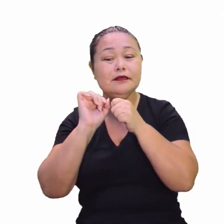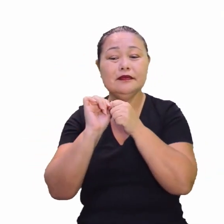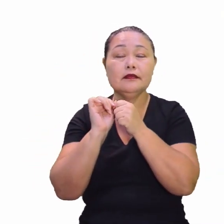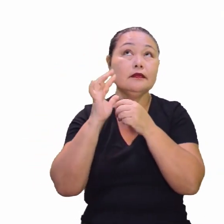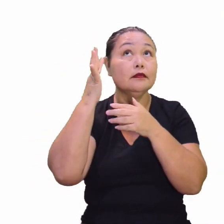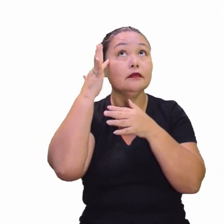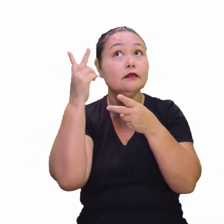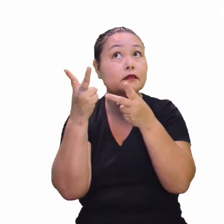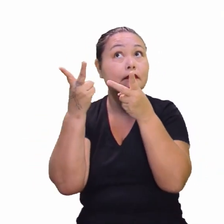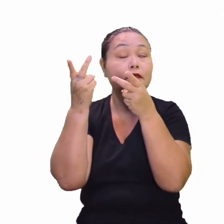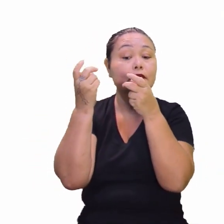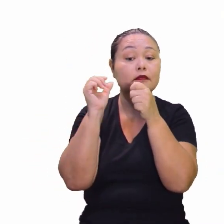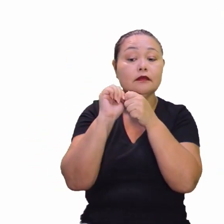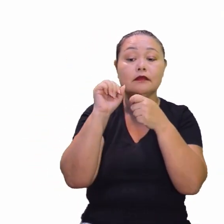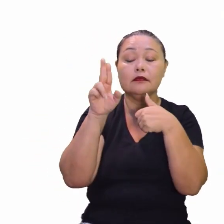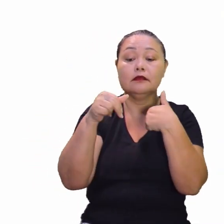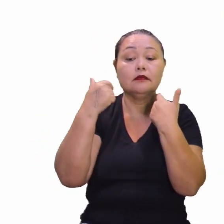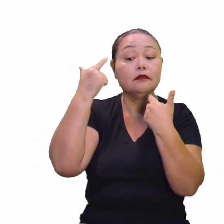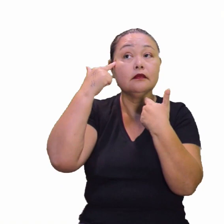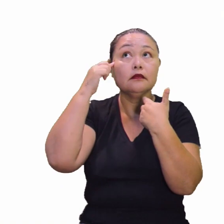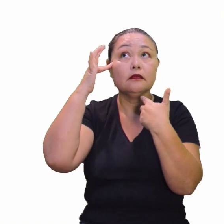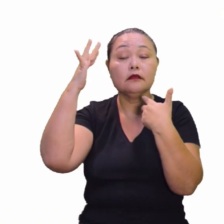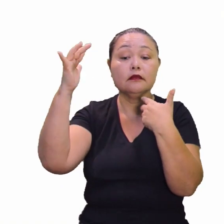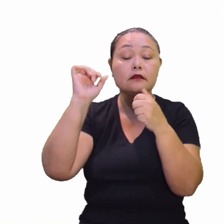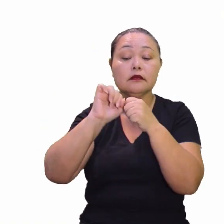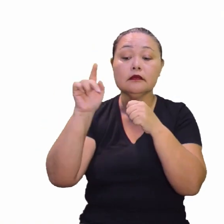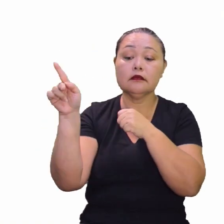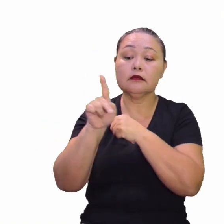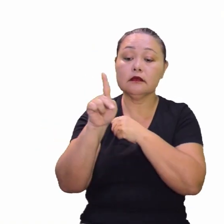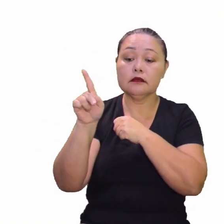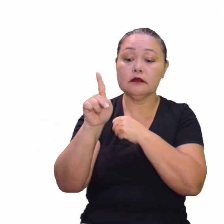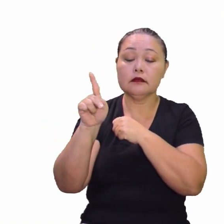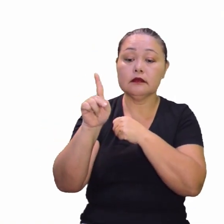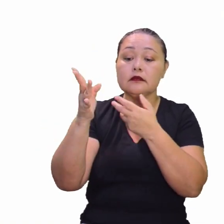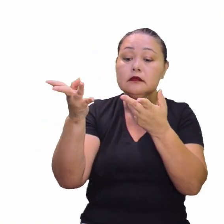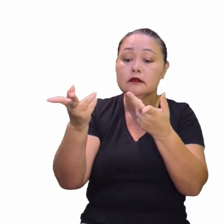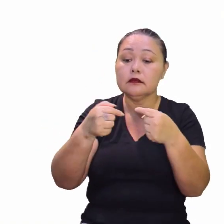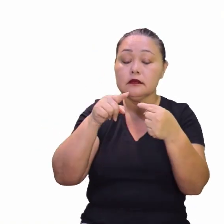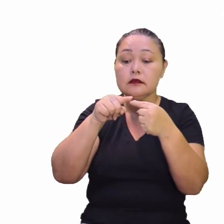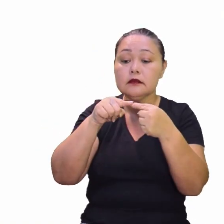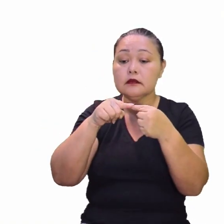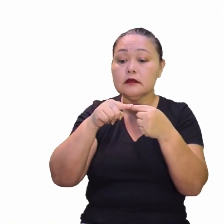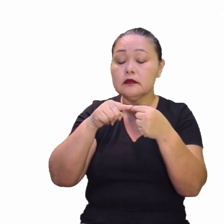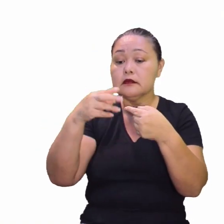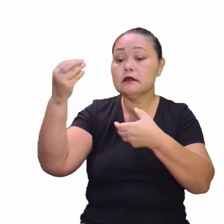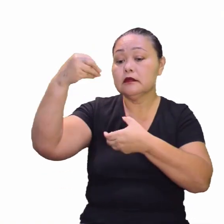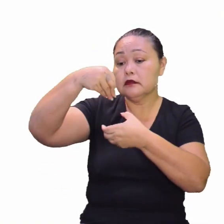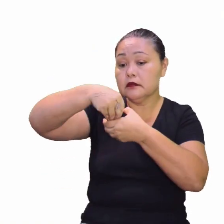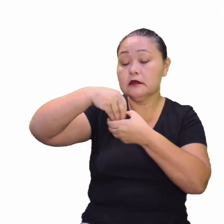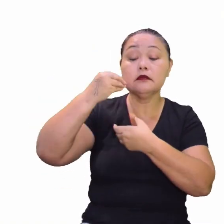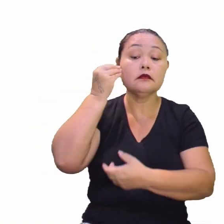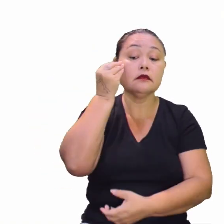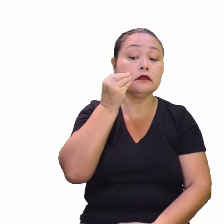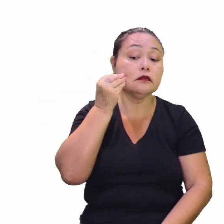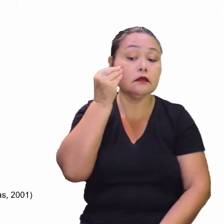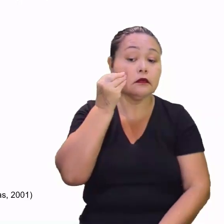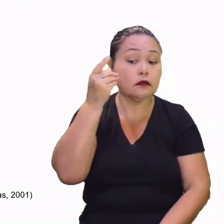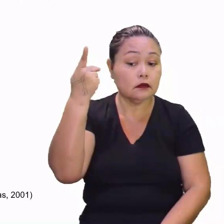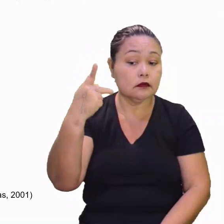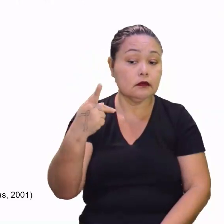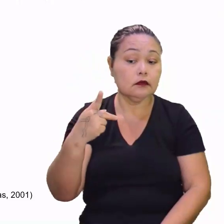hein? Ele percebeu, nossa, eu nunca imaginei que o professor falasse essa habilidade e isso já faz parte da nossa vivência,